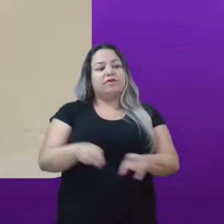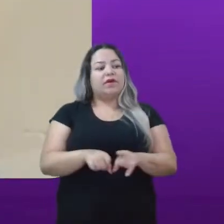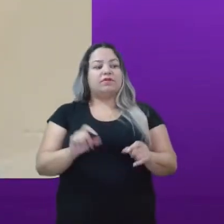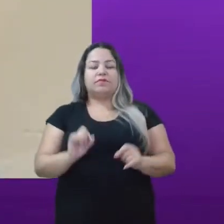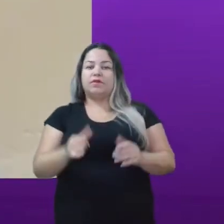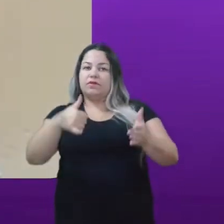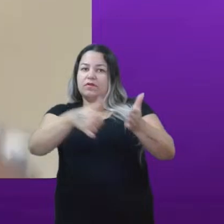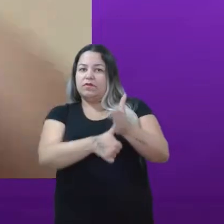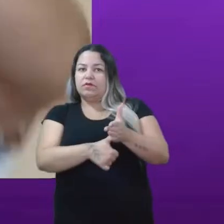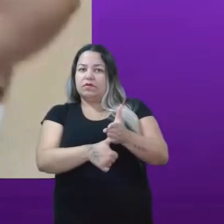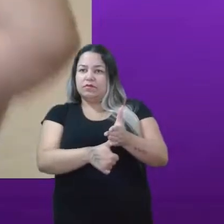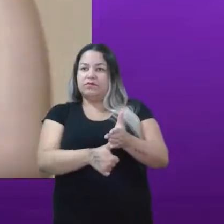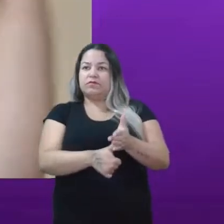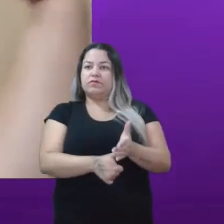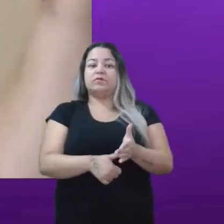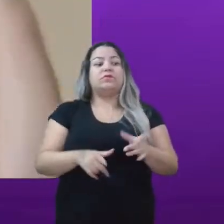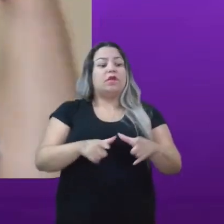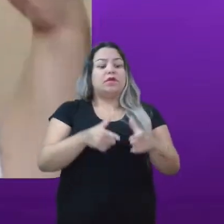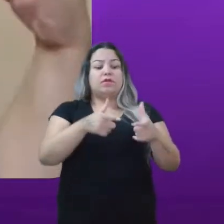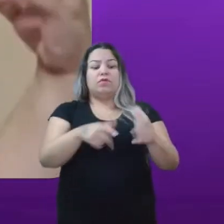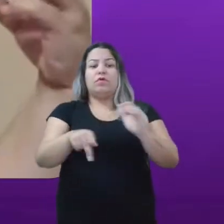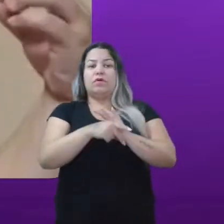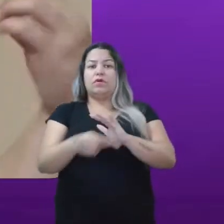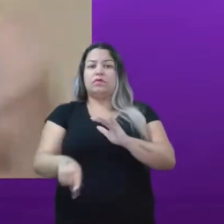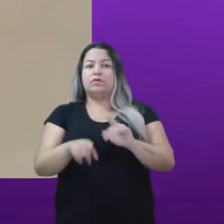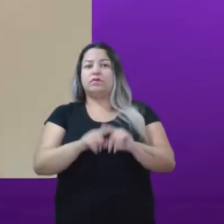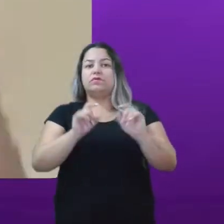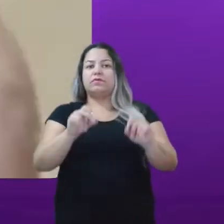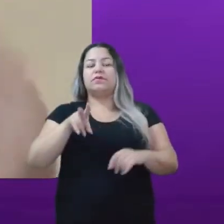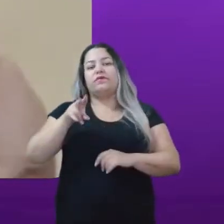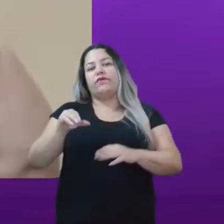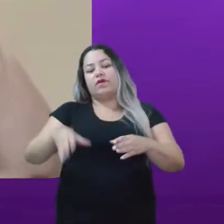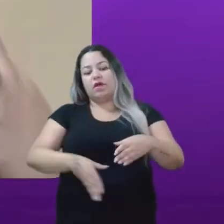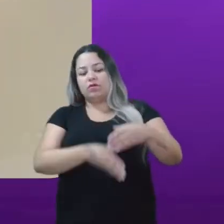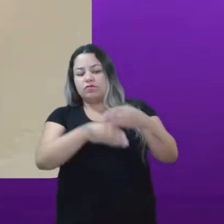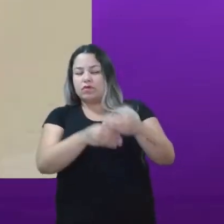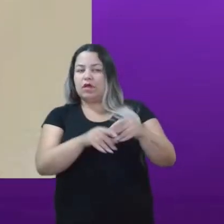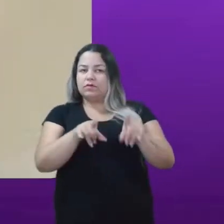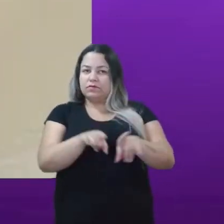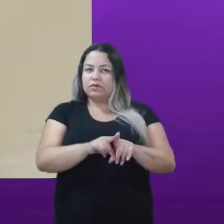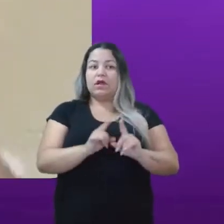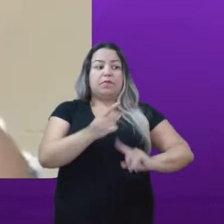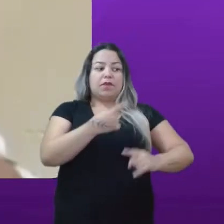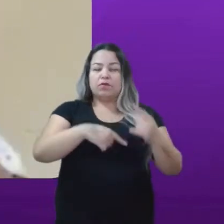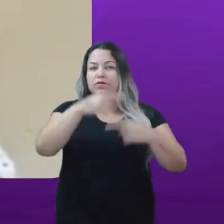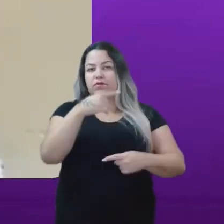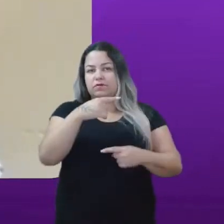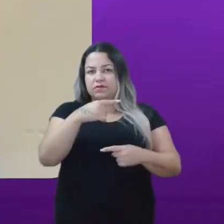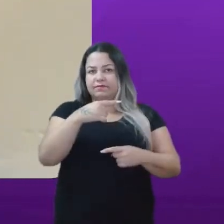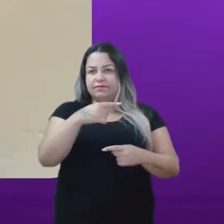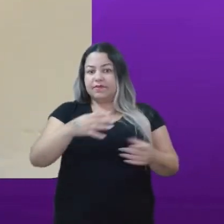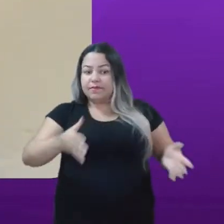tua identidade, a identidade daquele lugar, a identidade, ela vai contribuir com a construção e